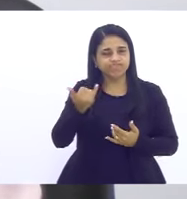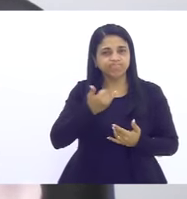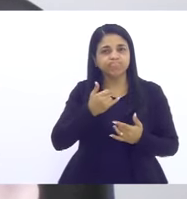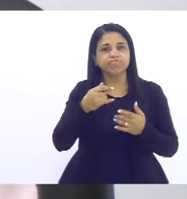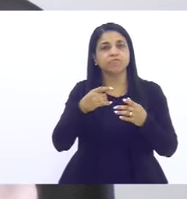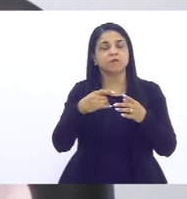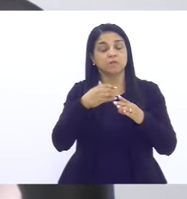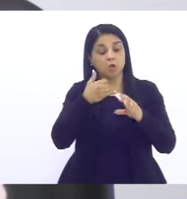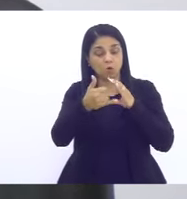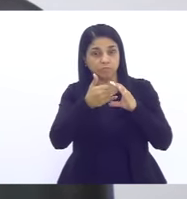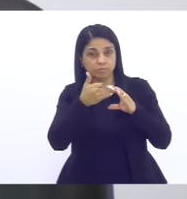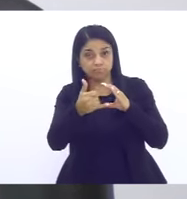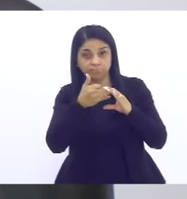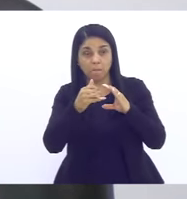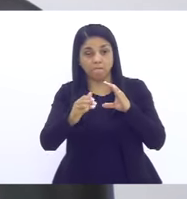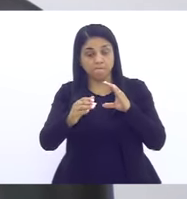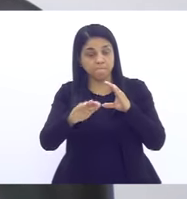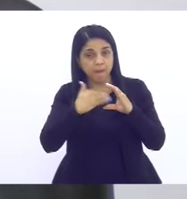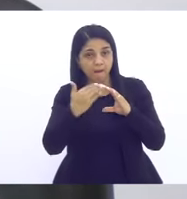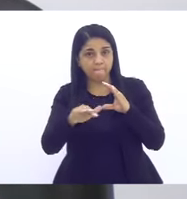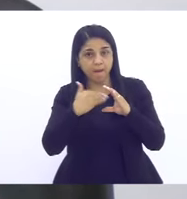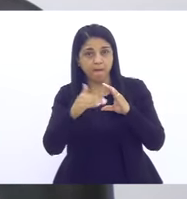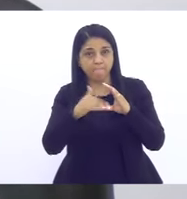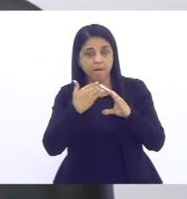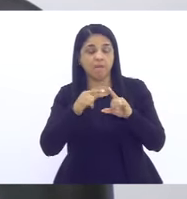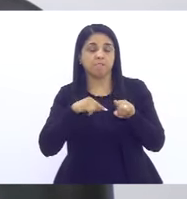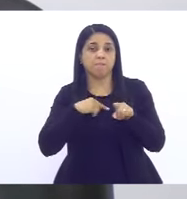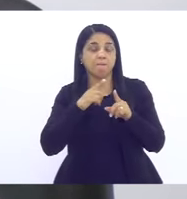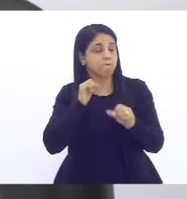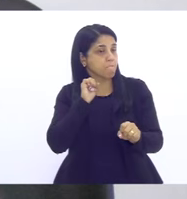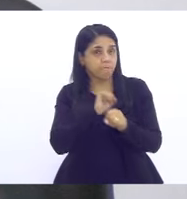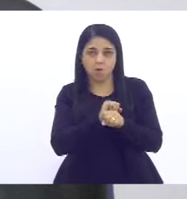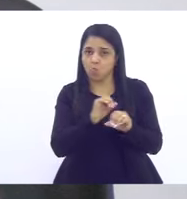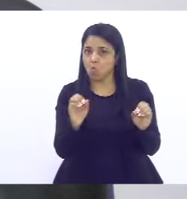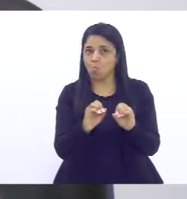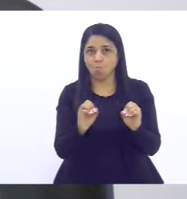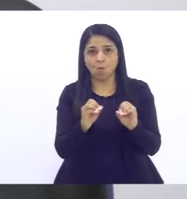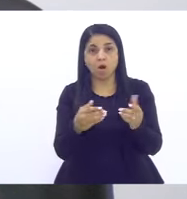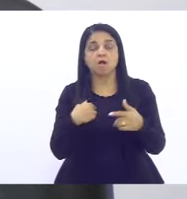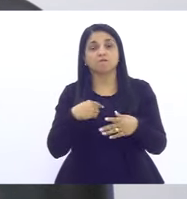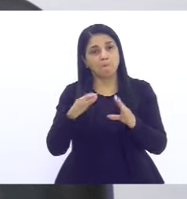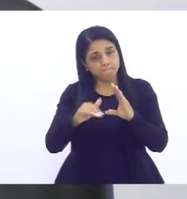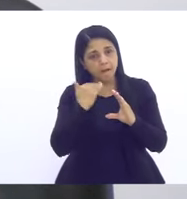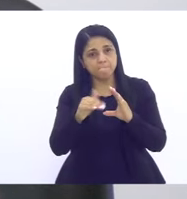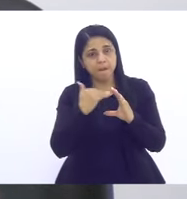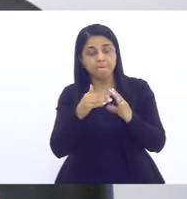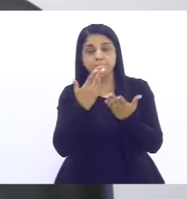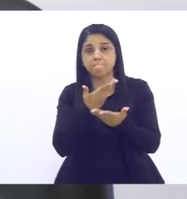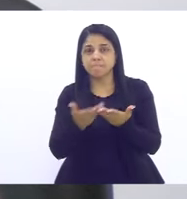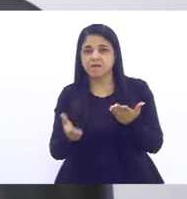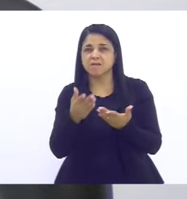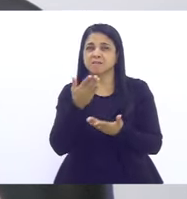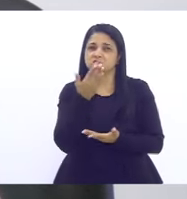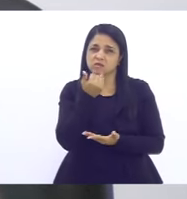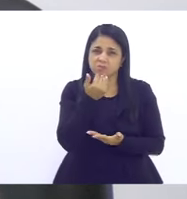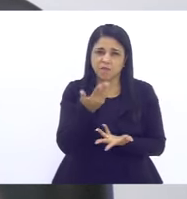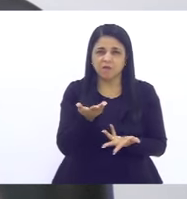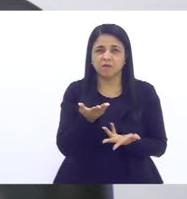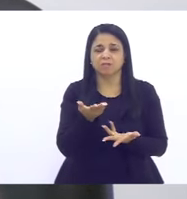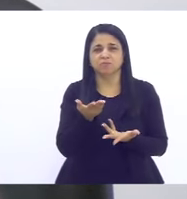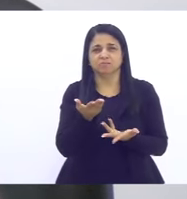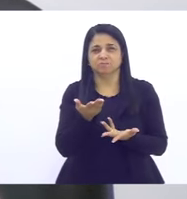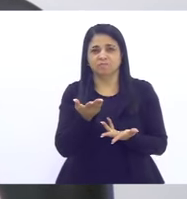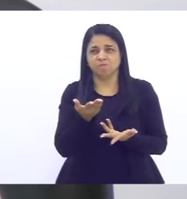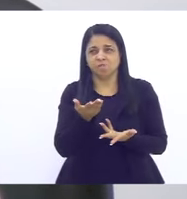O meu WhatsApp também não parou quando começou essa crise, sobre perda de alimentos, que é muito triste a gente falar de